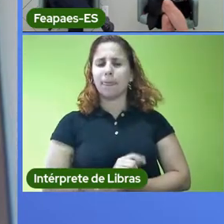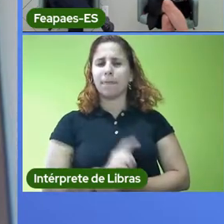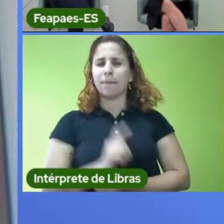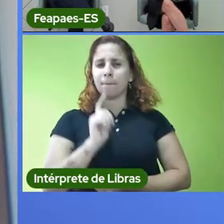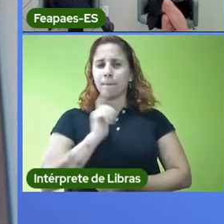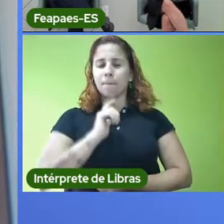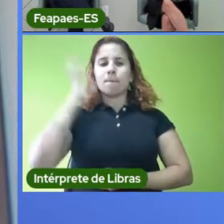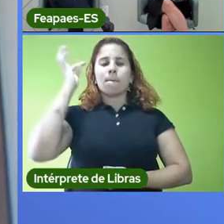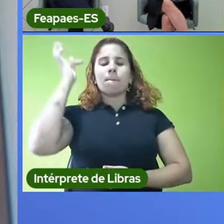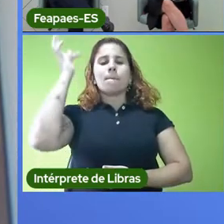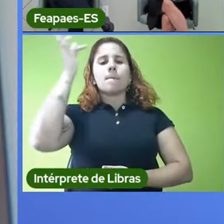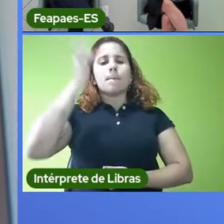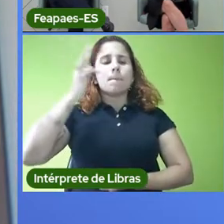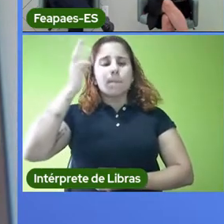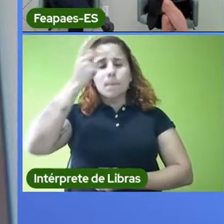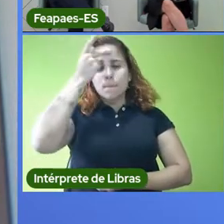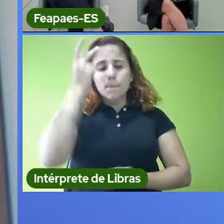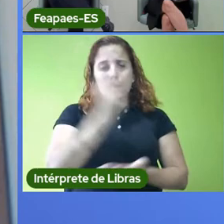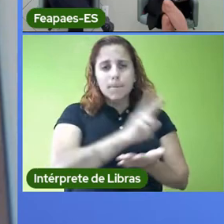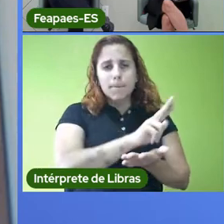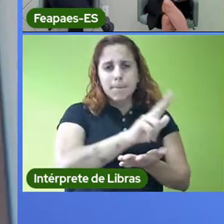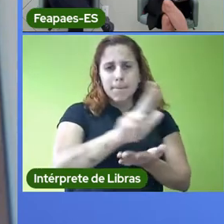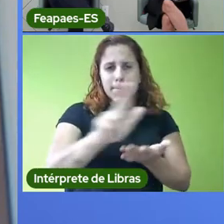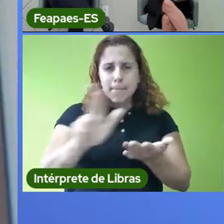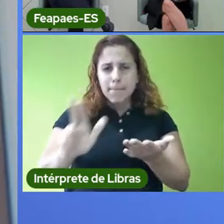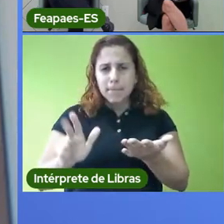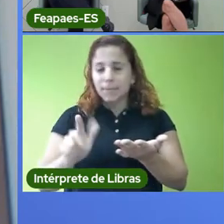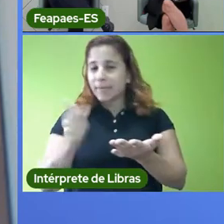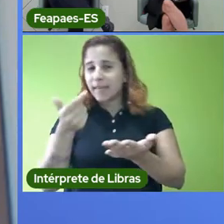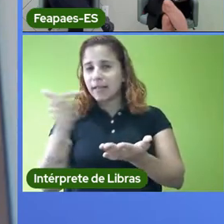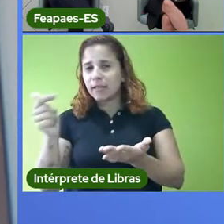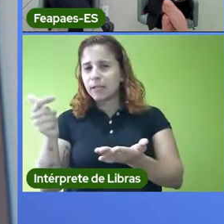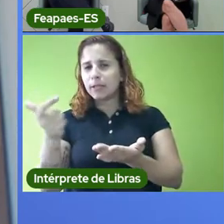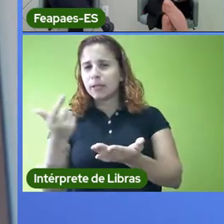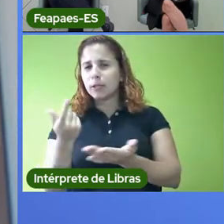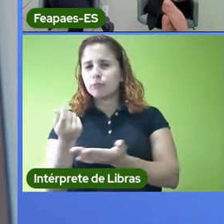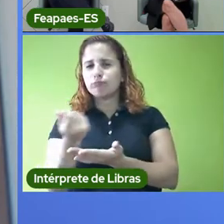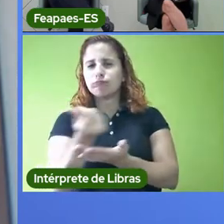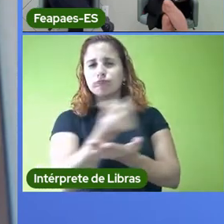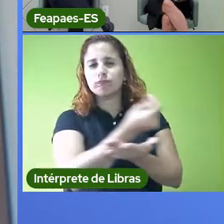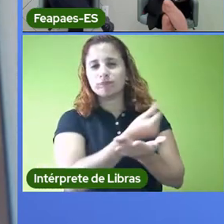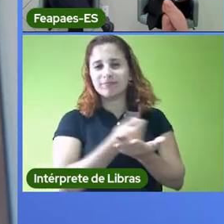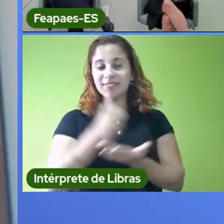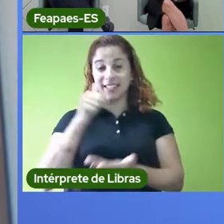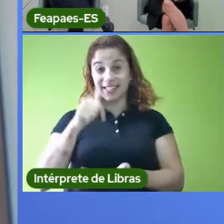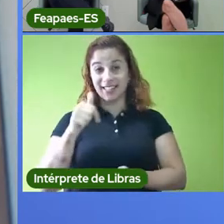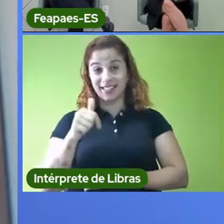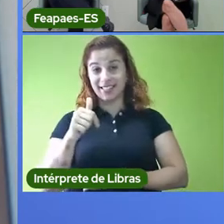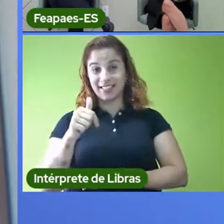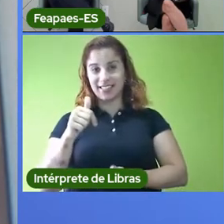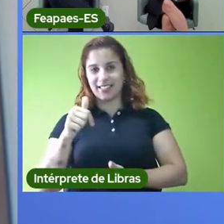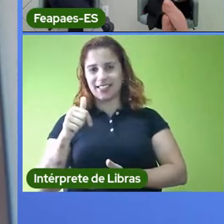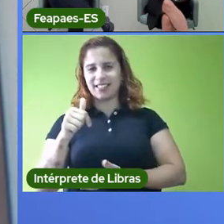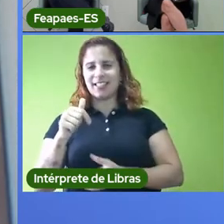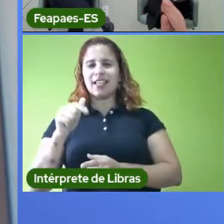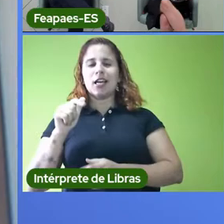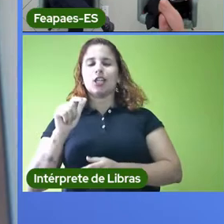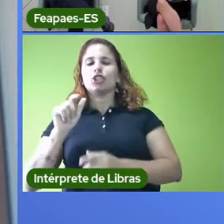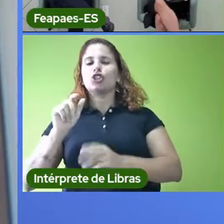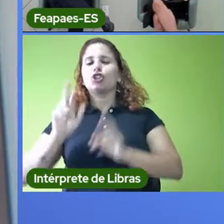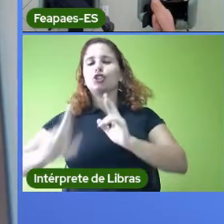das pessoas estão fora das condições de disputar os bens e recursos que vão conferir a sua distinção